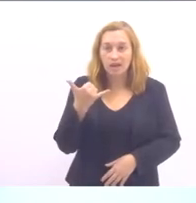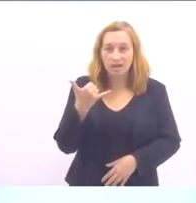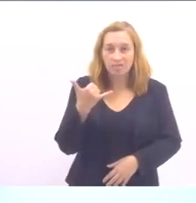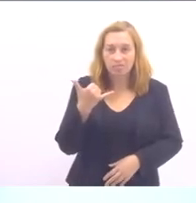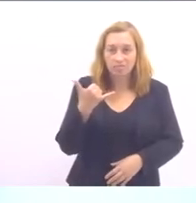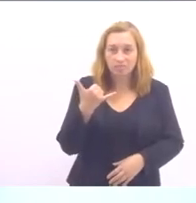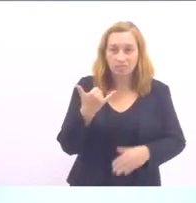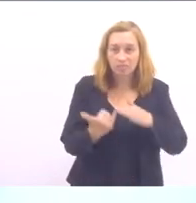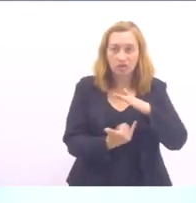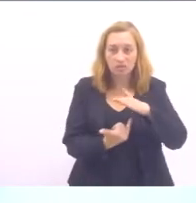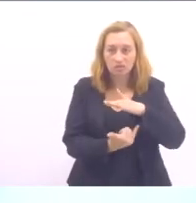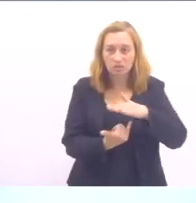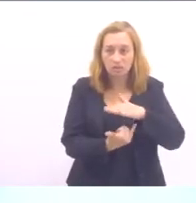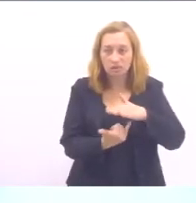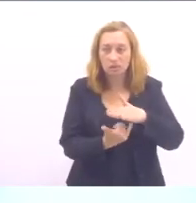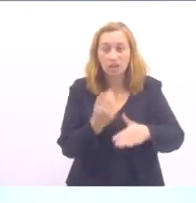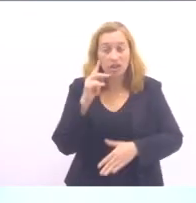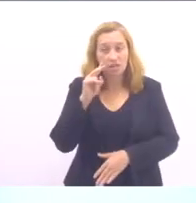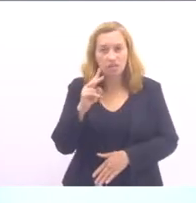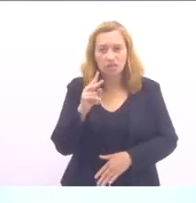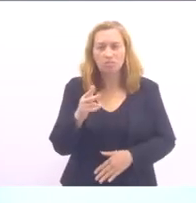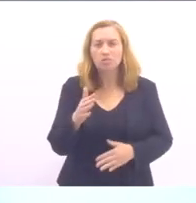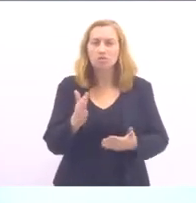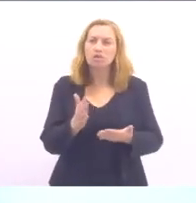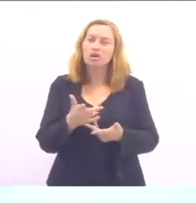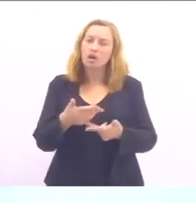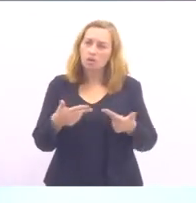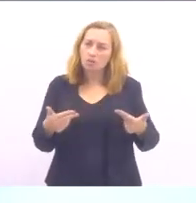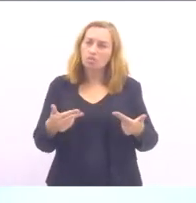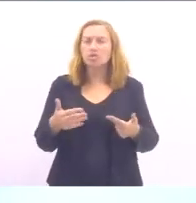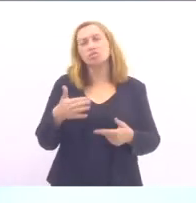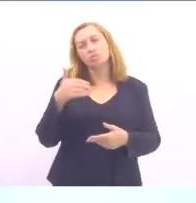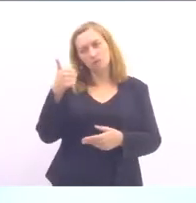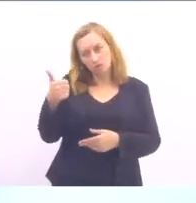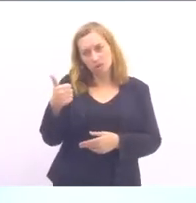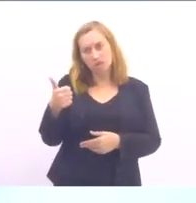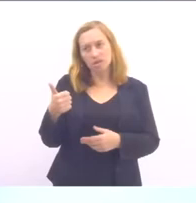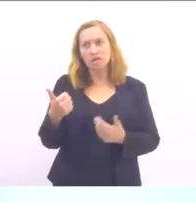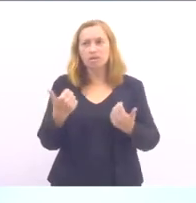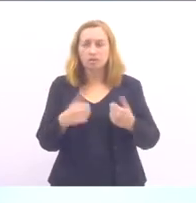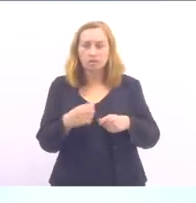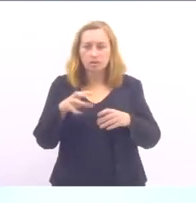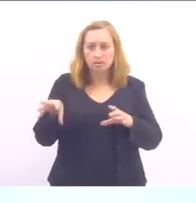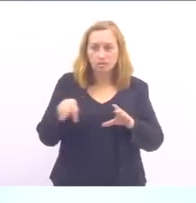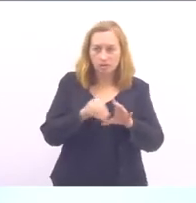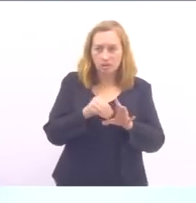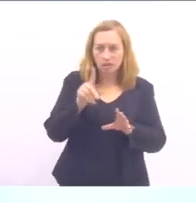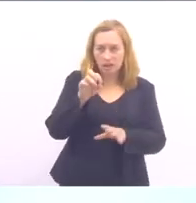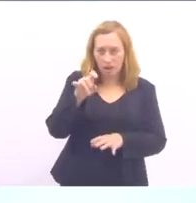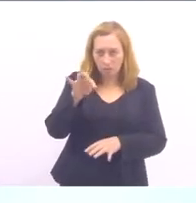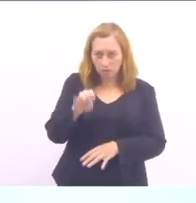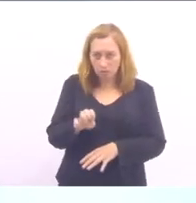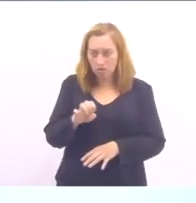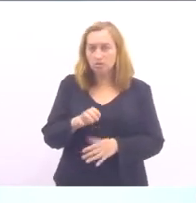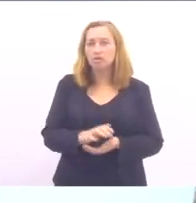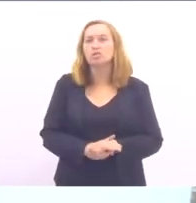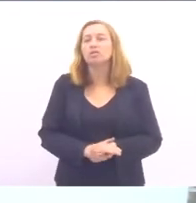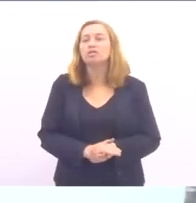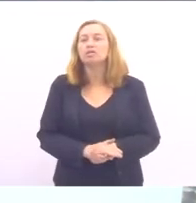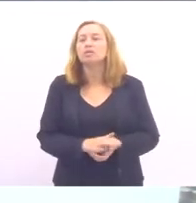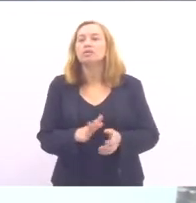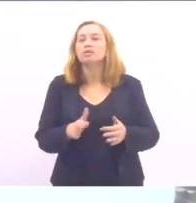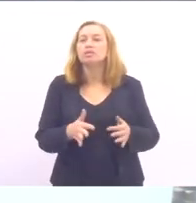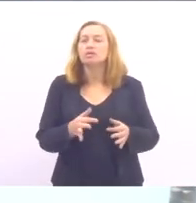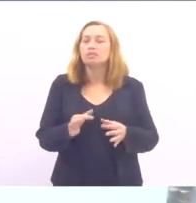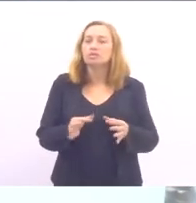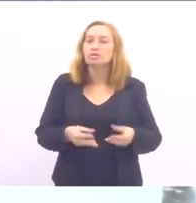cooperativas. Identificamos uma série de melhorias, inclusive no layout, que precisavam ser implementadas. Essas melhorias foram implementadas,